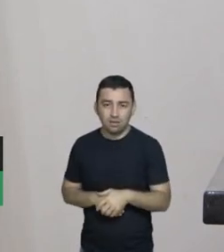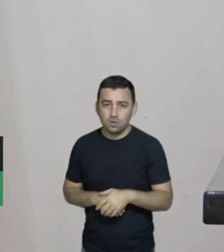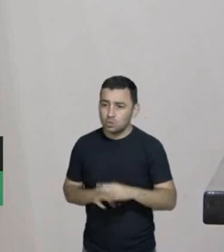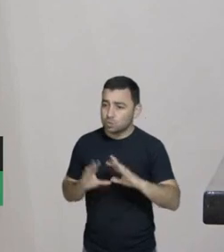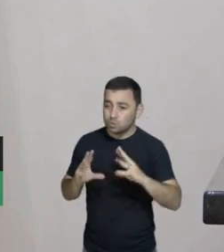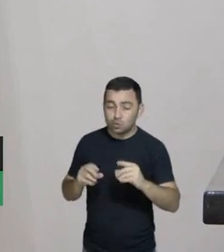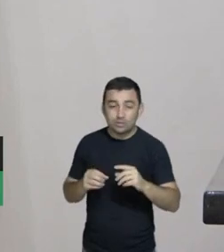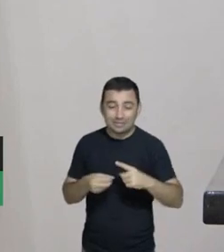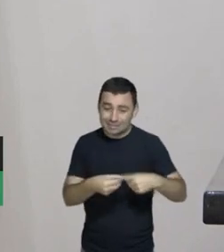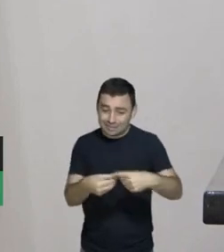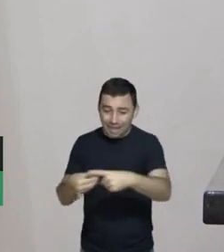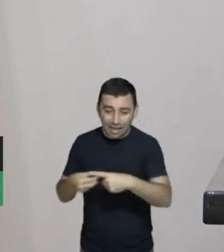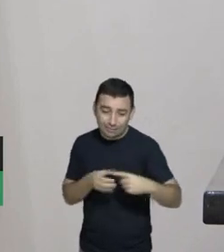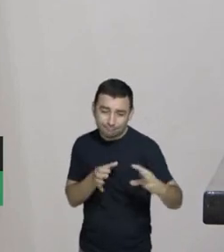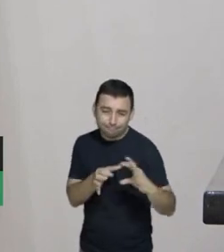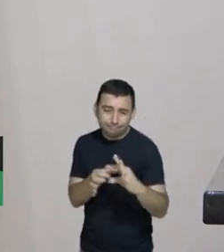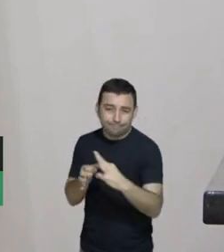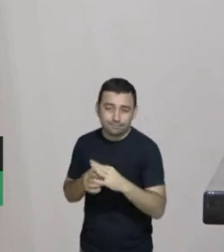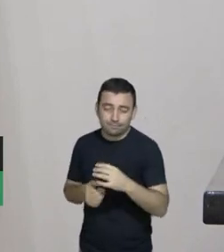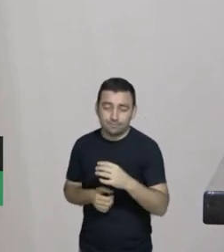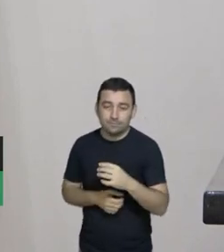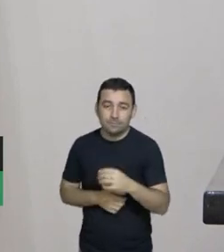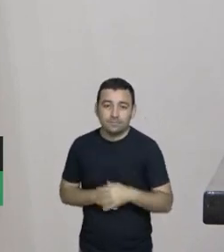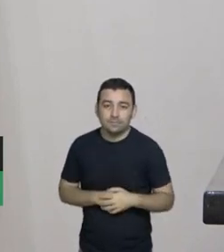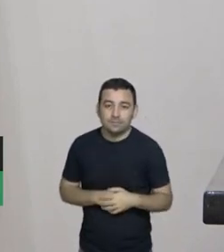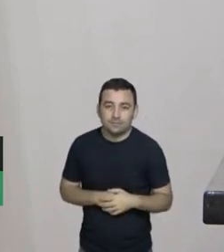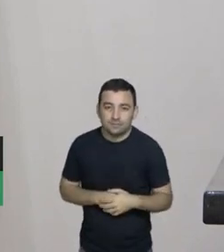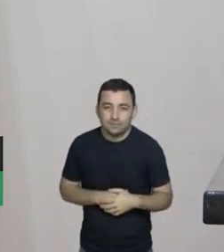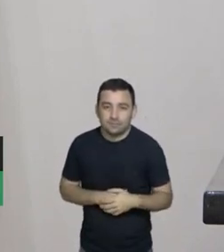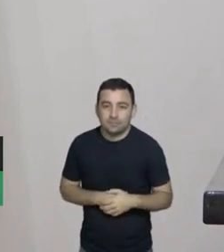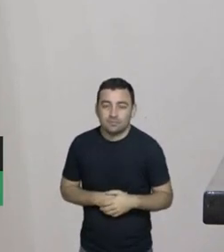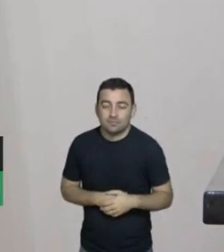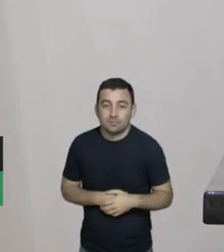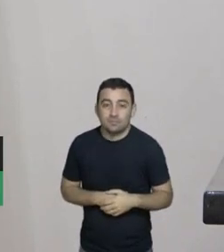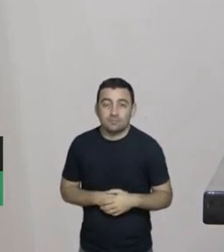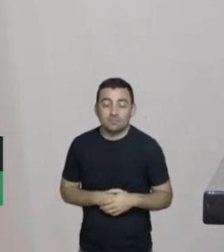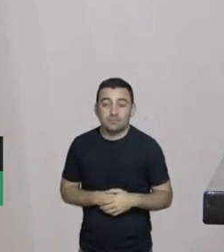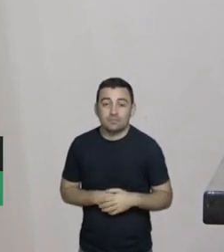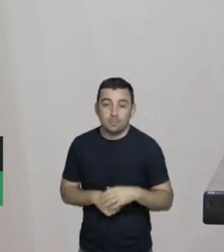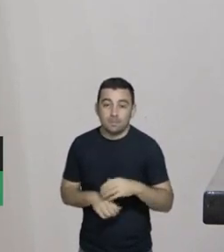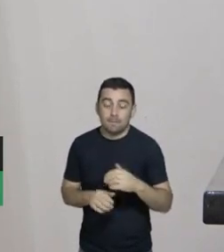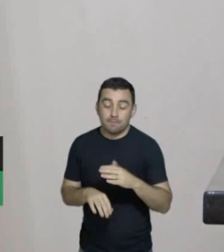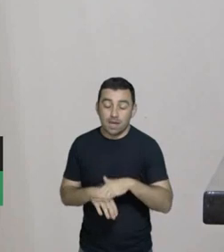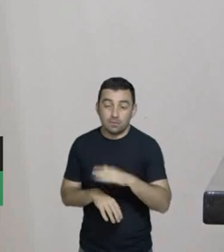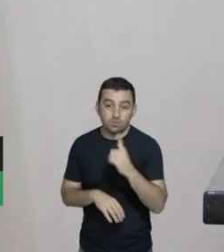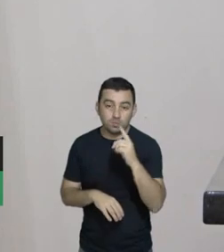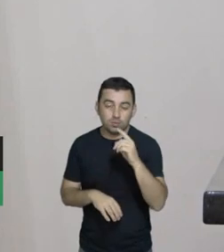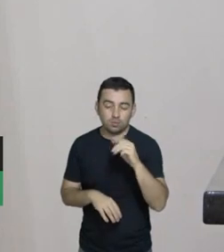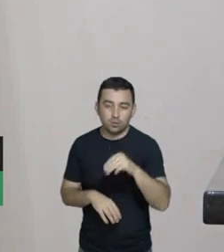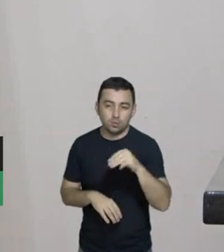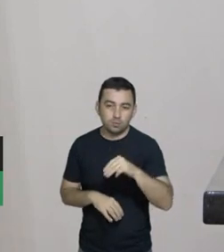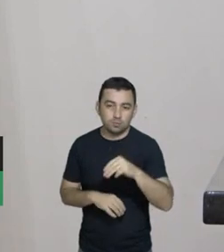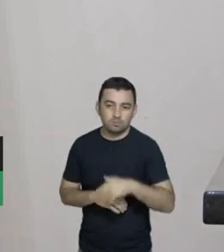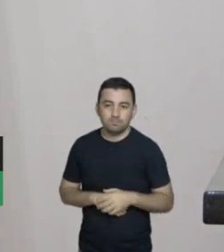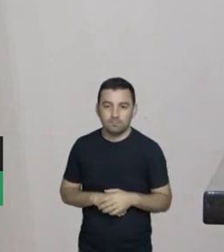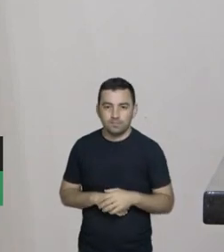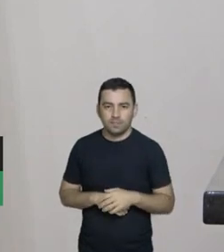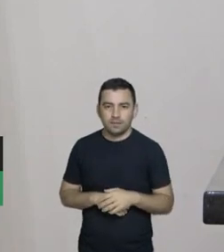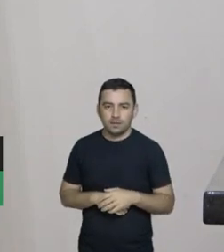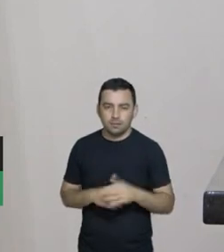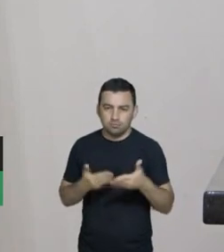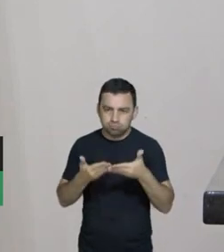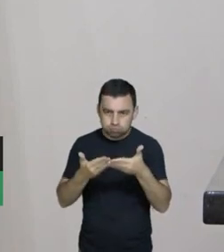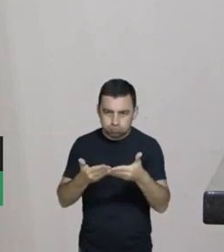cidades possuem. Presidente, eu lhe solicito mais 30 segundos. Mais um minuto, deputado. Muito obrigado. E o transporte marítimo, ele